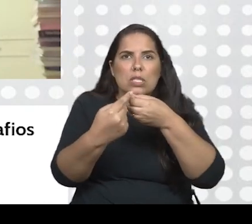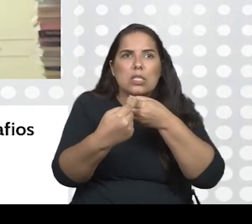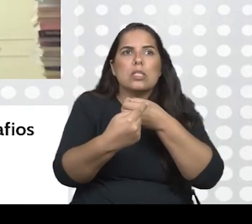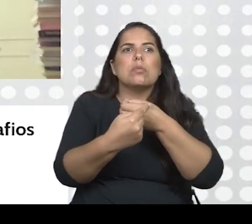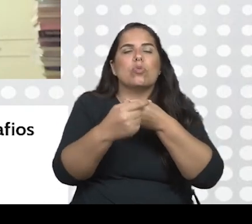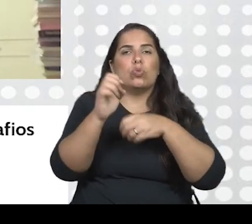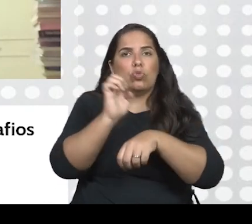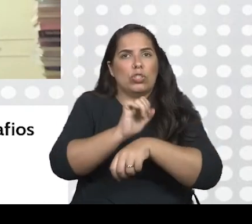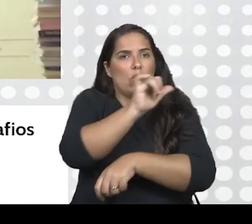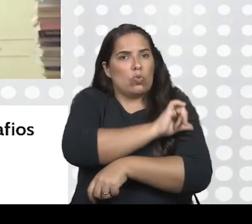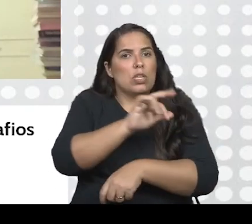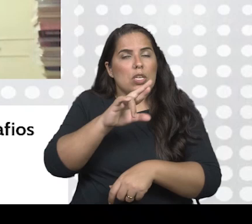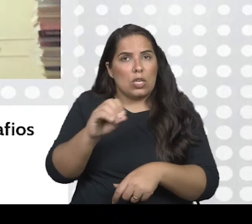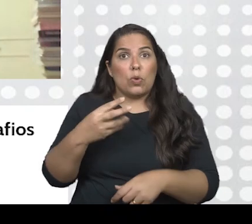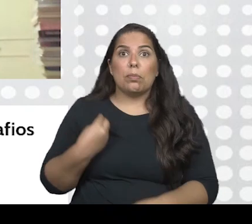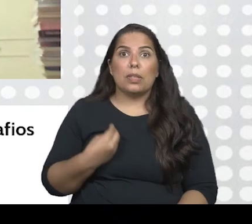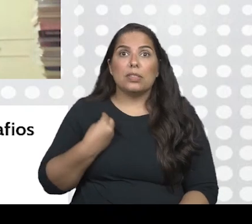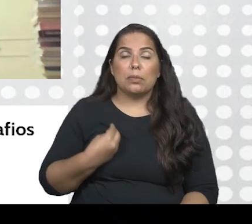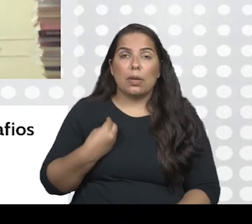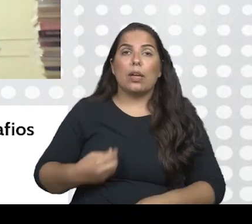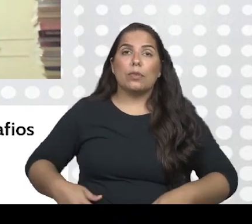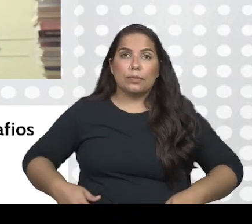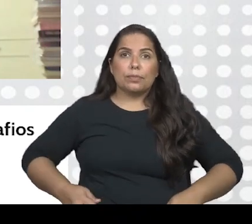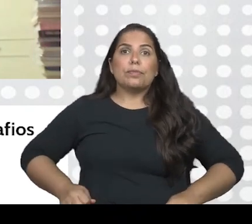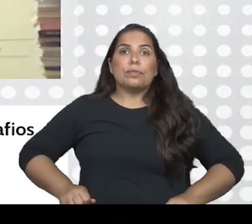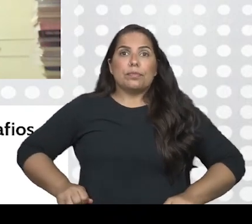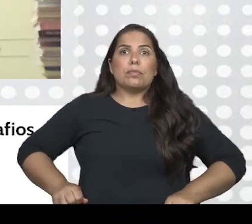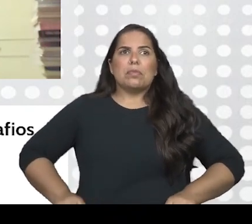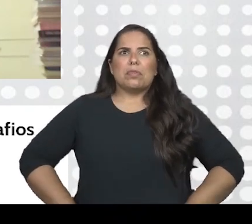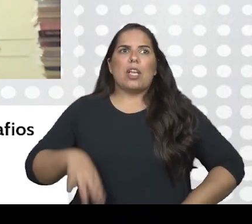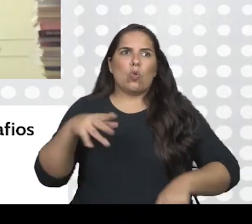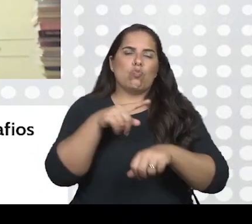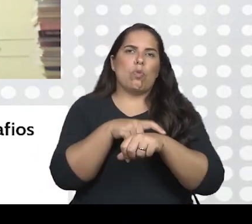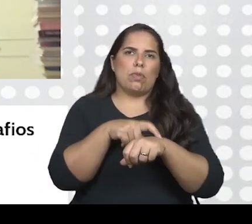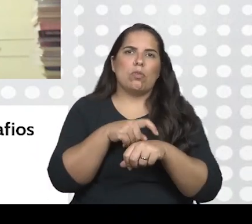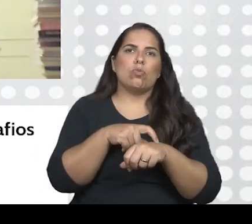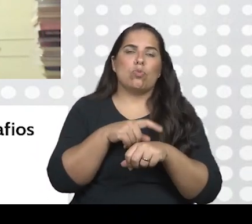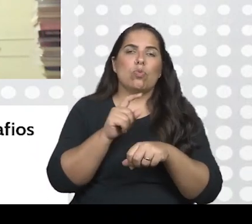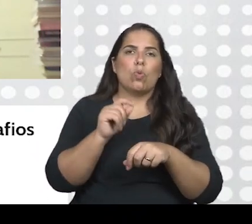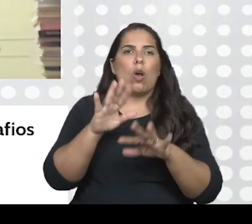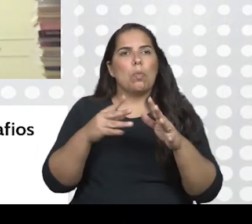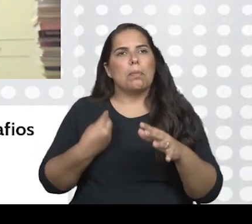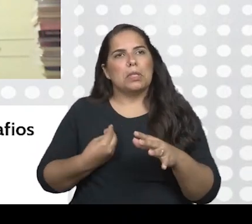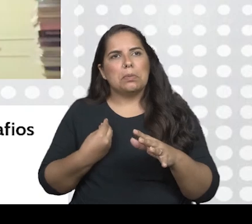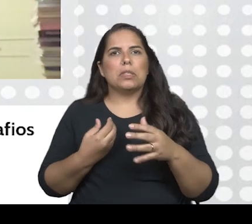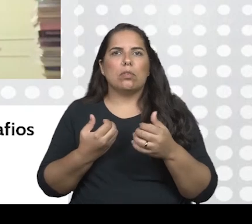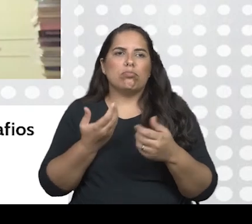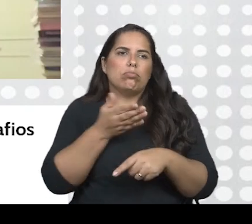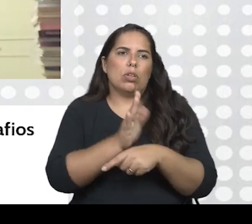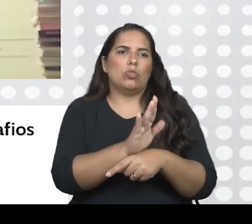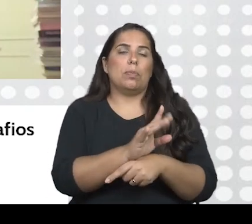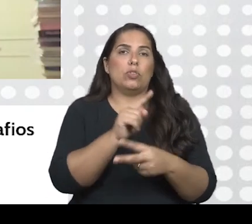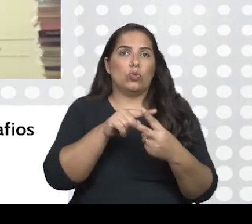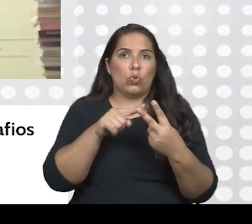do estado do Rio de Janeiro participaram em algum momento com alguma contribuição para que esses